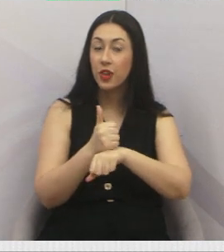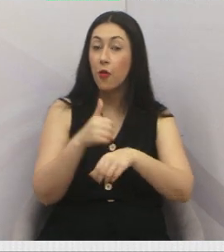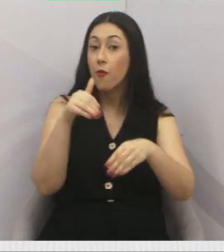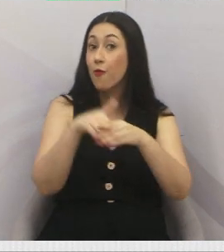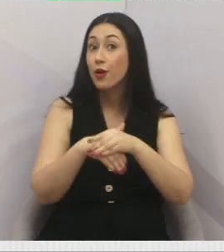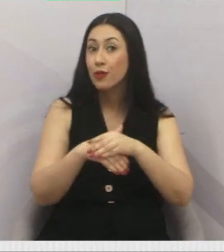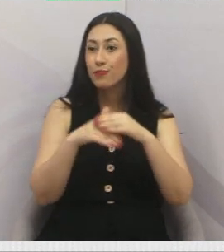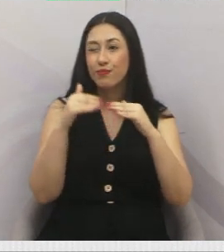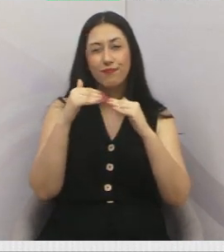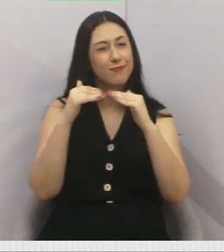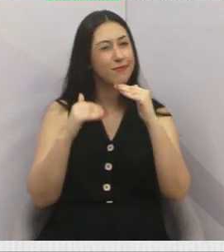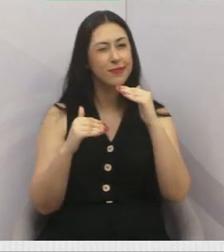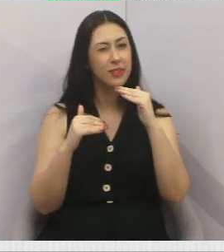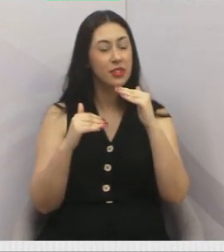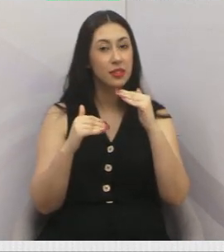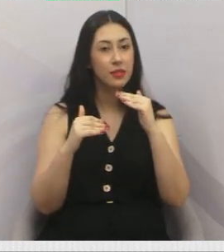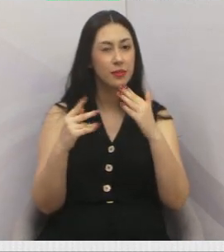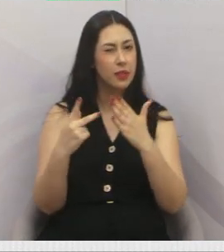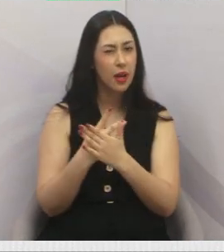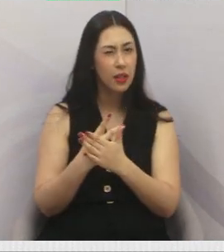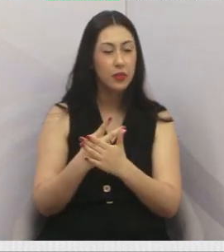voto inconclusivo.